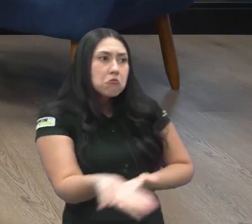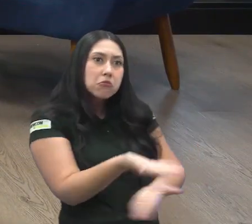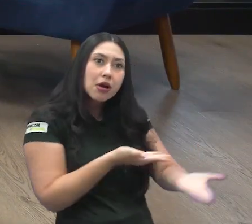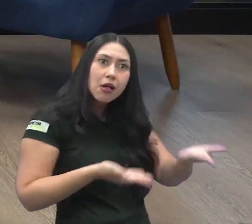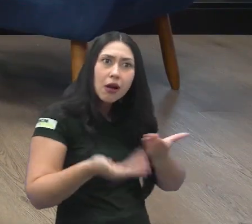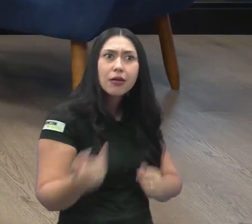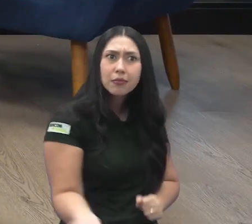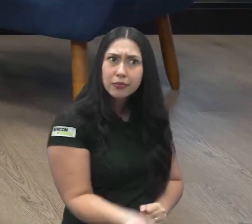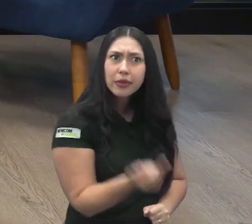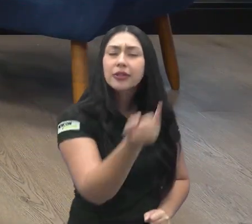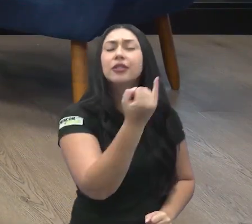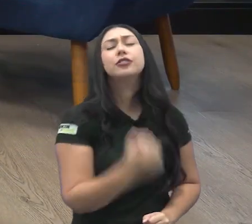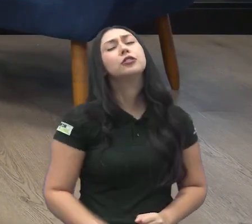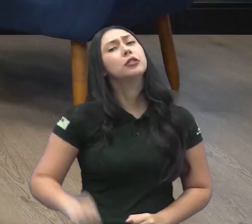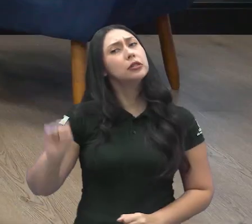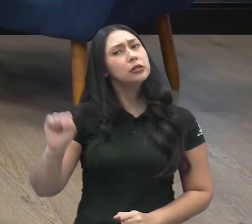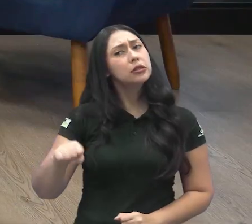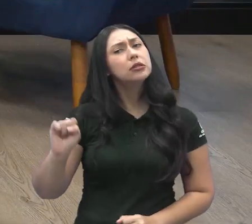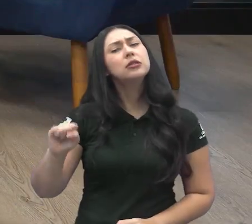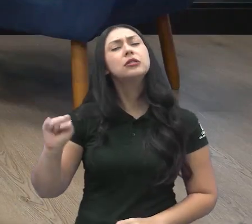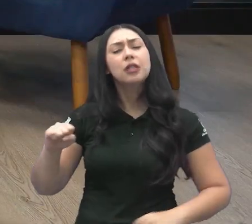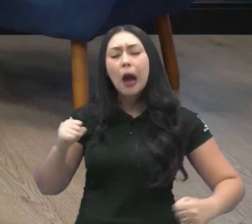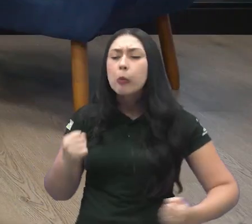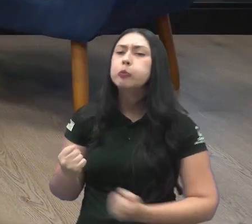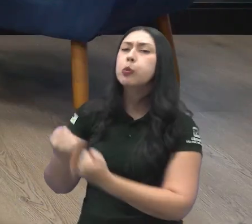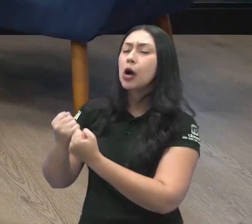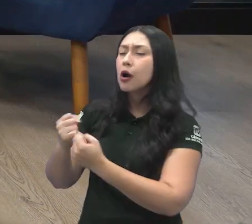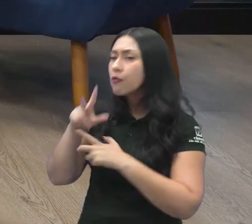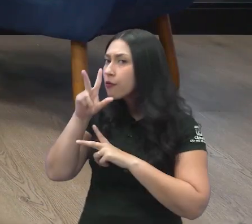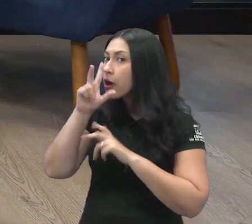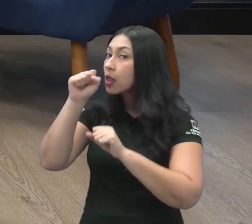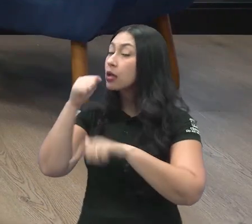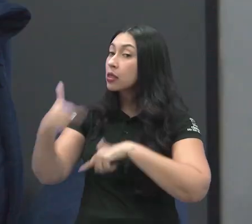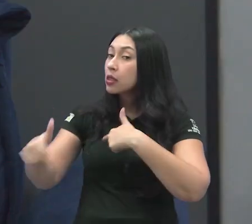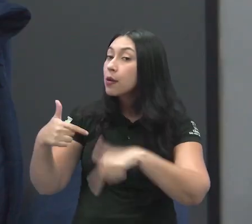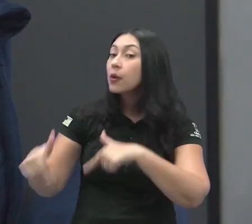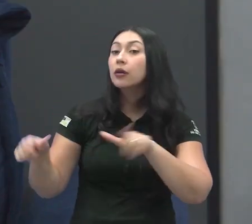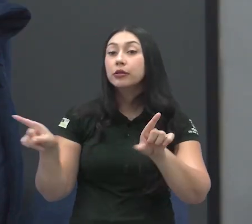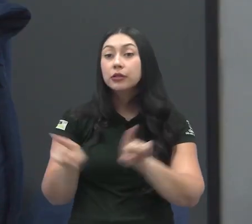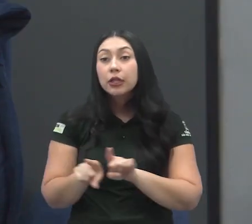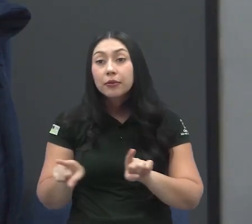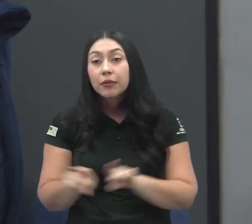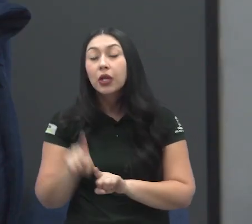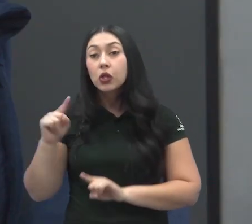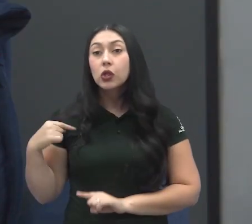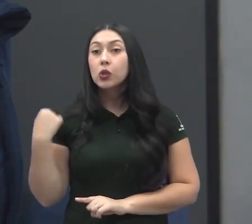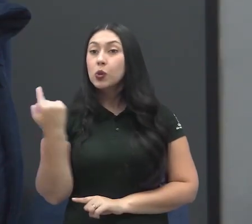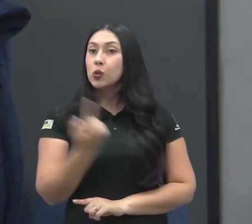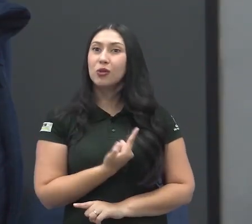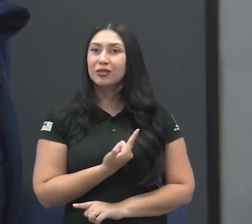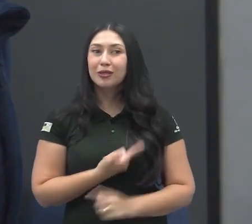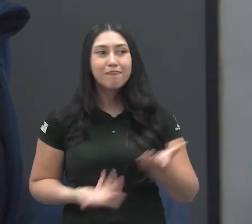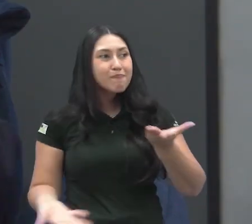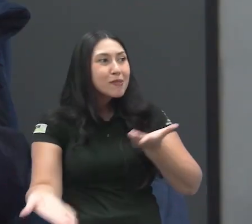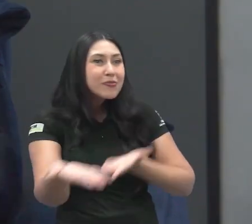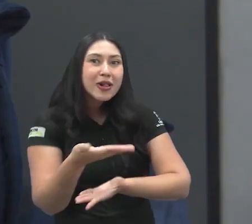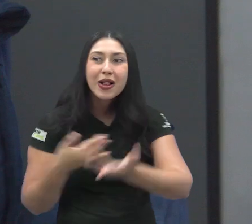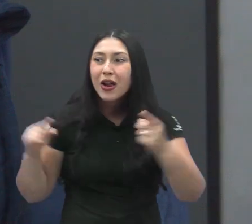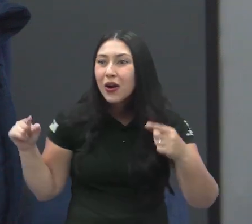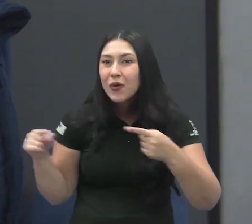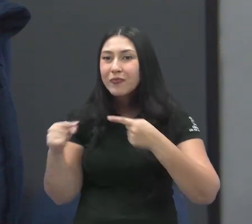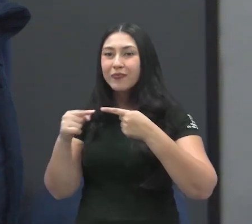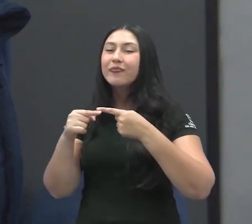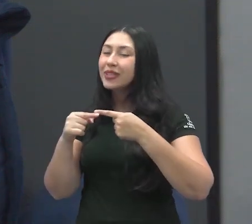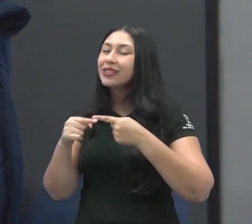troca sempre é muito importante, né, vereador? Muito importante, fortalece muito o nosso trabalho e faz com que a gente fale a mesma língua no Brasil